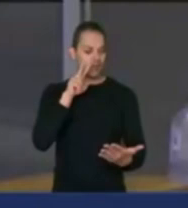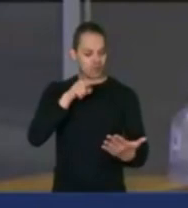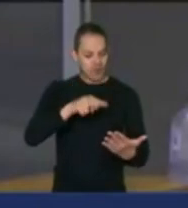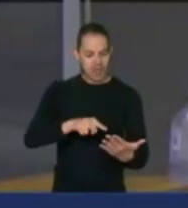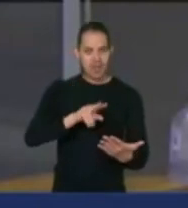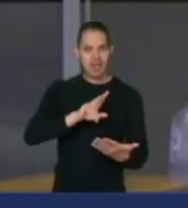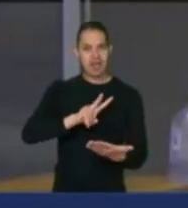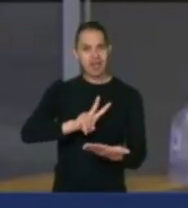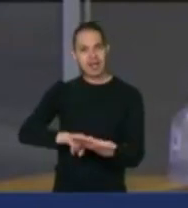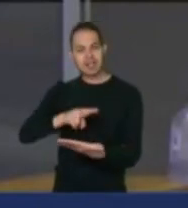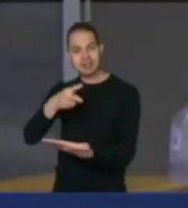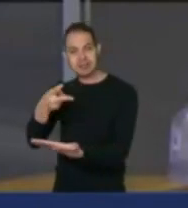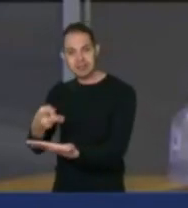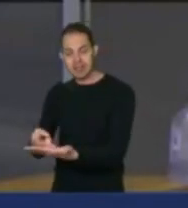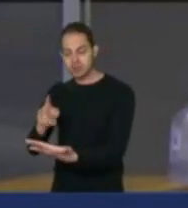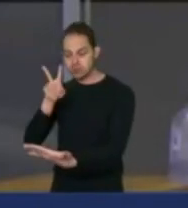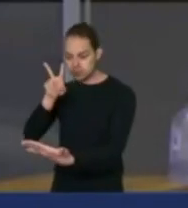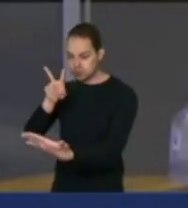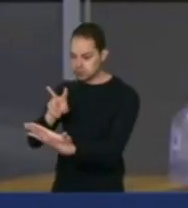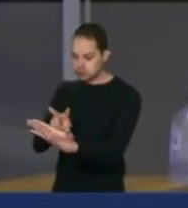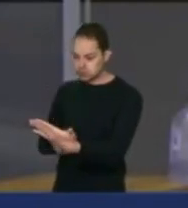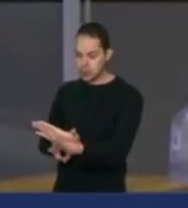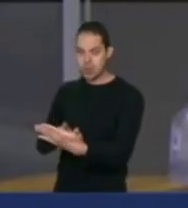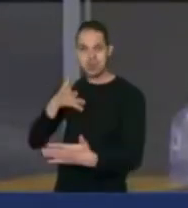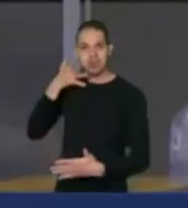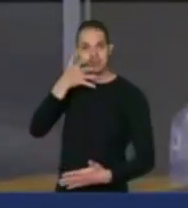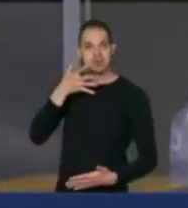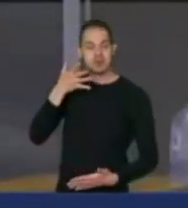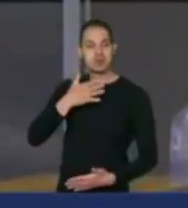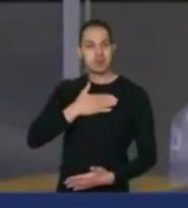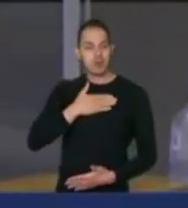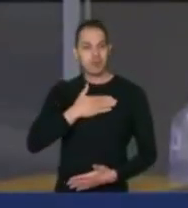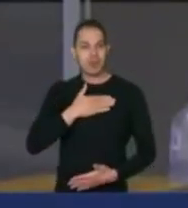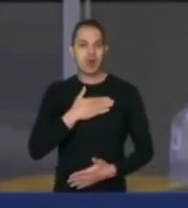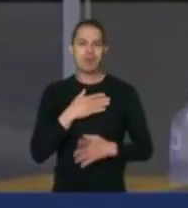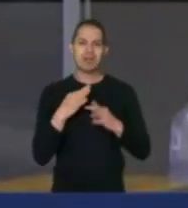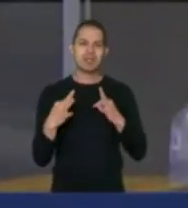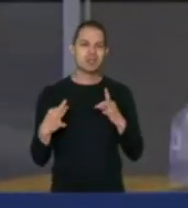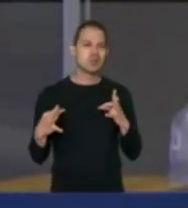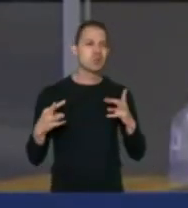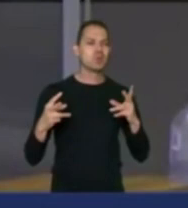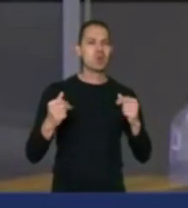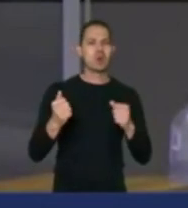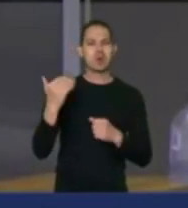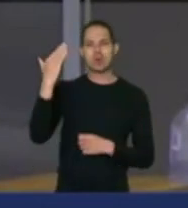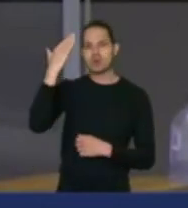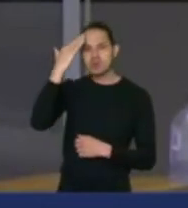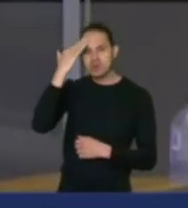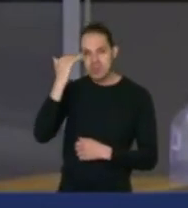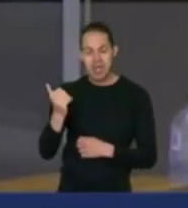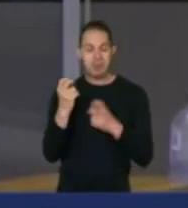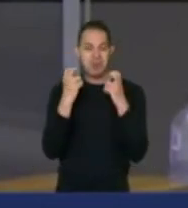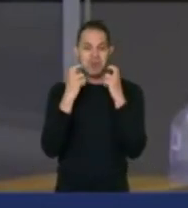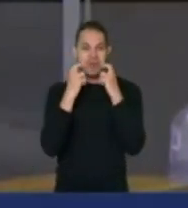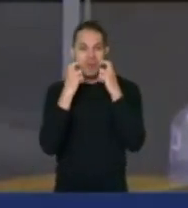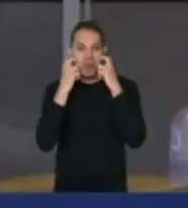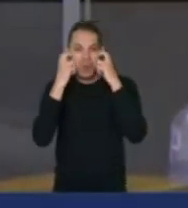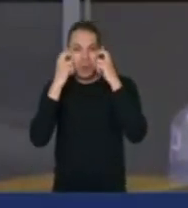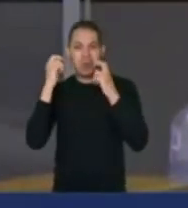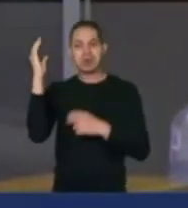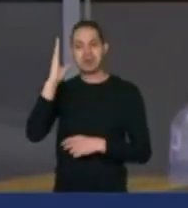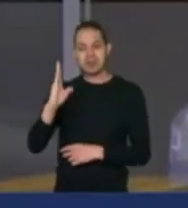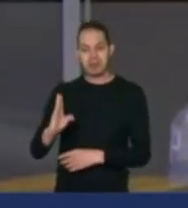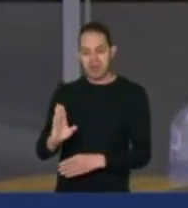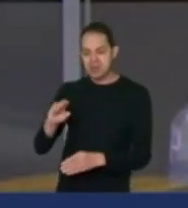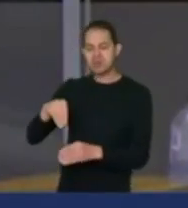as traduções de acordo com o meu pronunciamento, para que todos tenham a exata noção da vergonha por que o Brasil